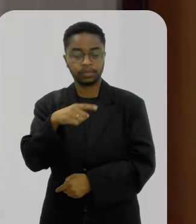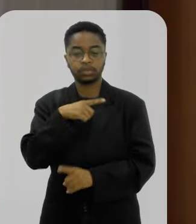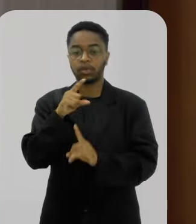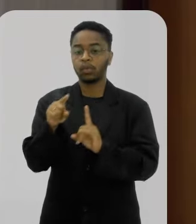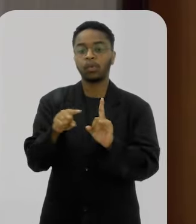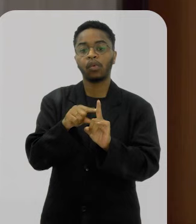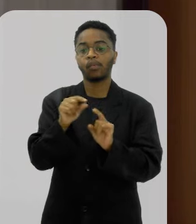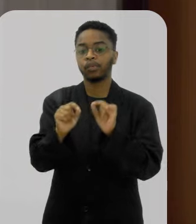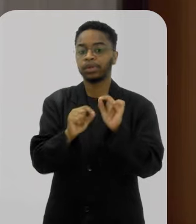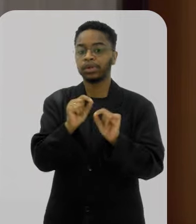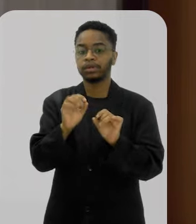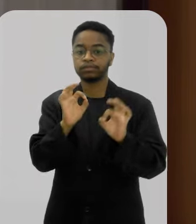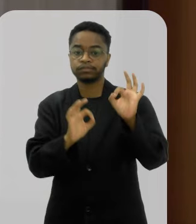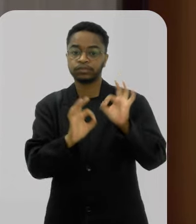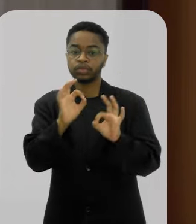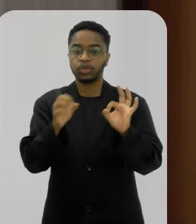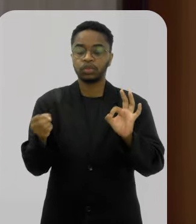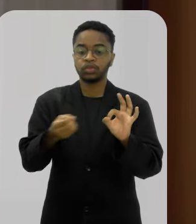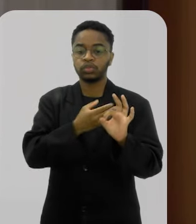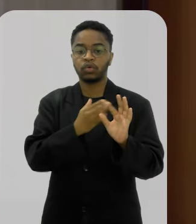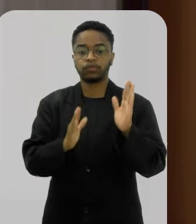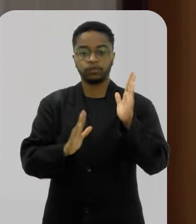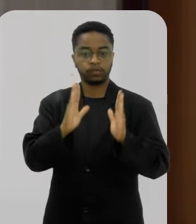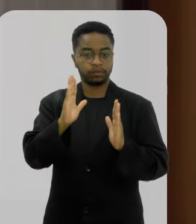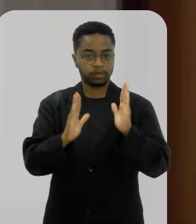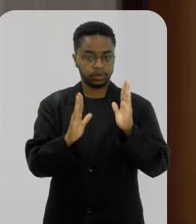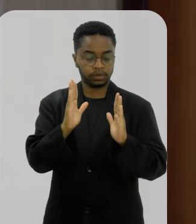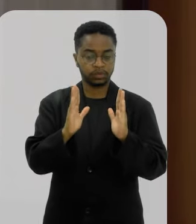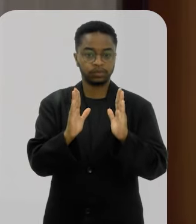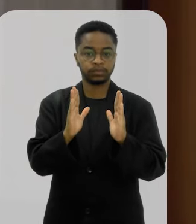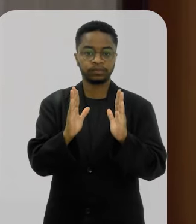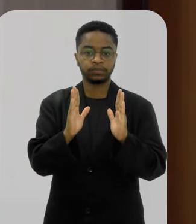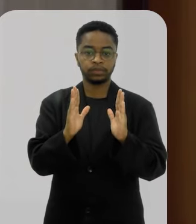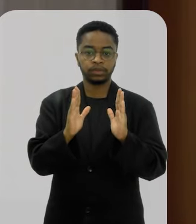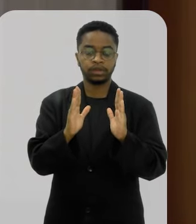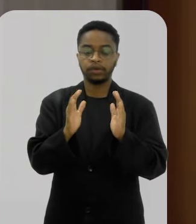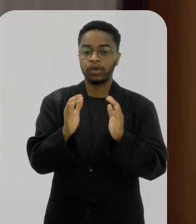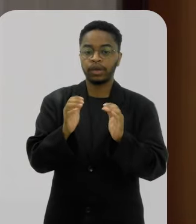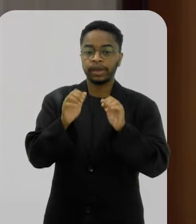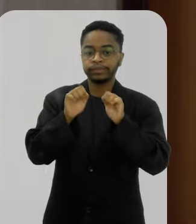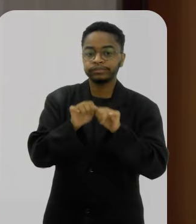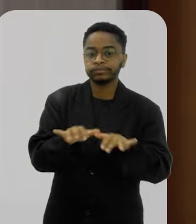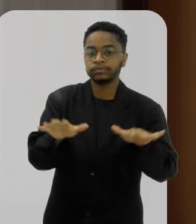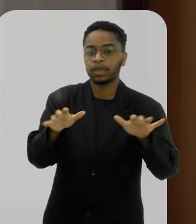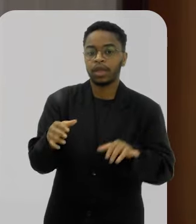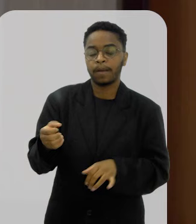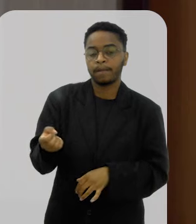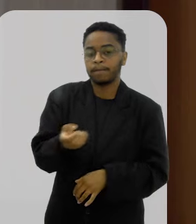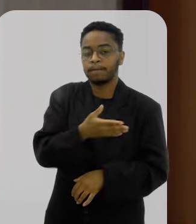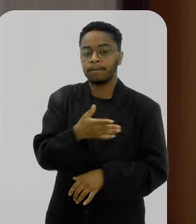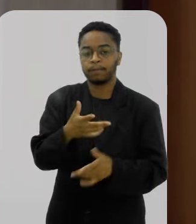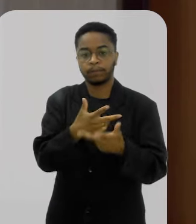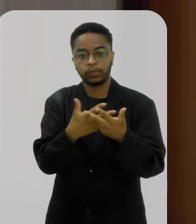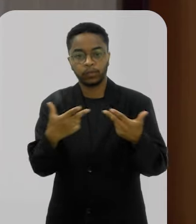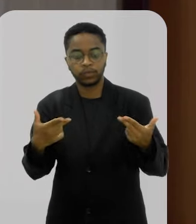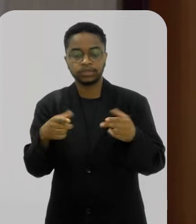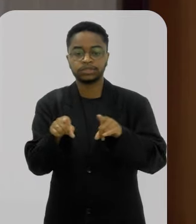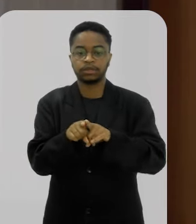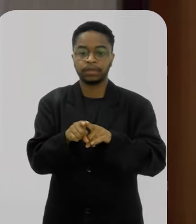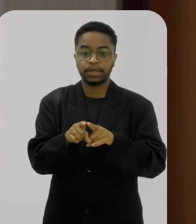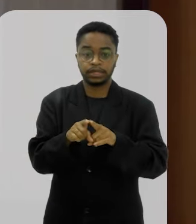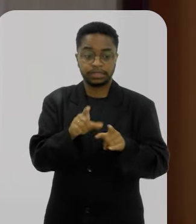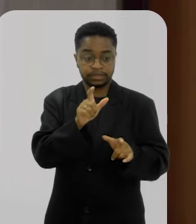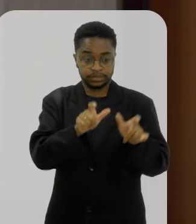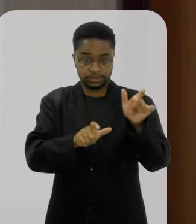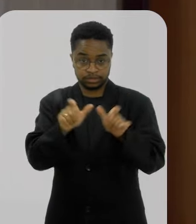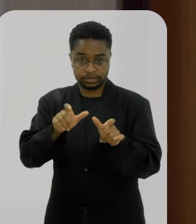novembro, há esse objetivo de formar um novo regime que vai trazer modernização, que vai trazer a